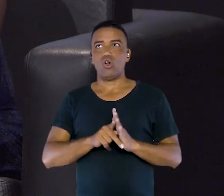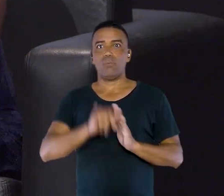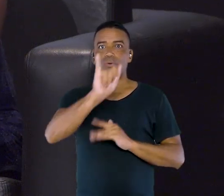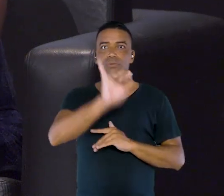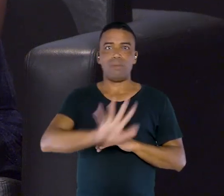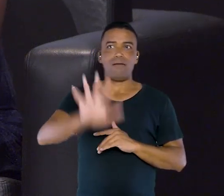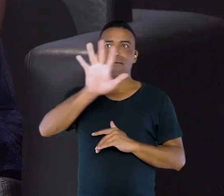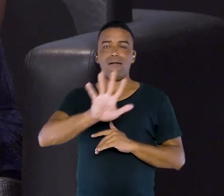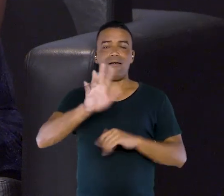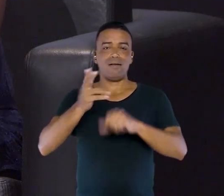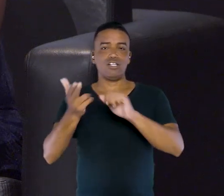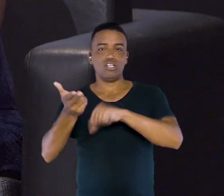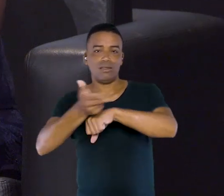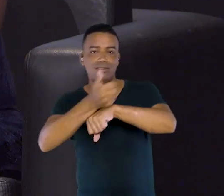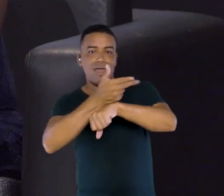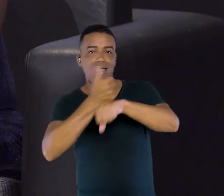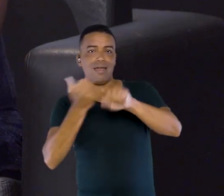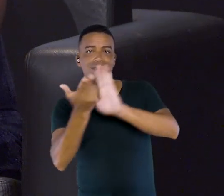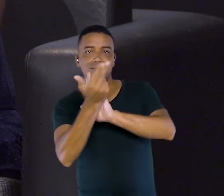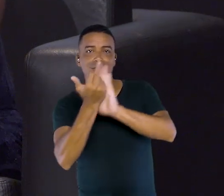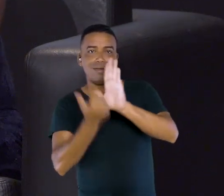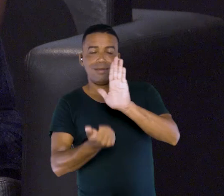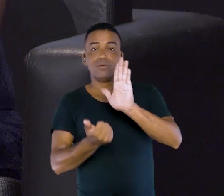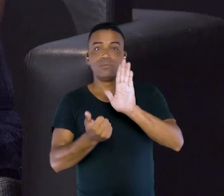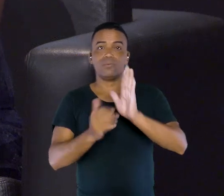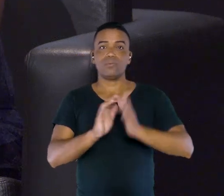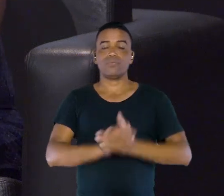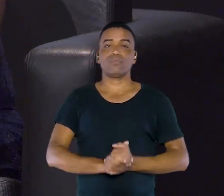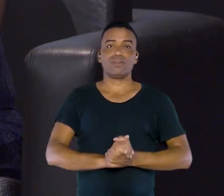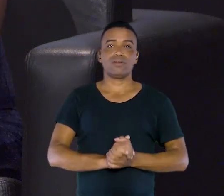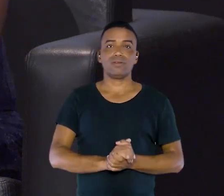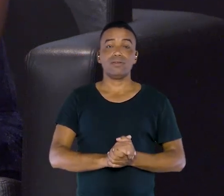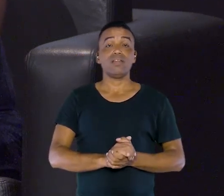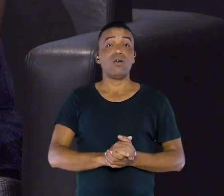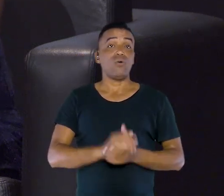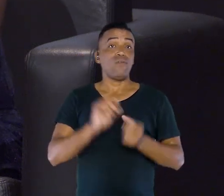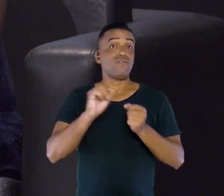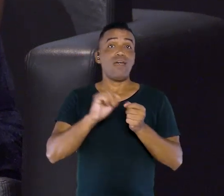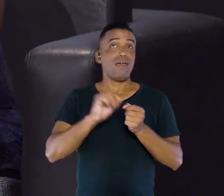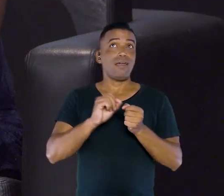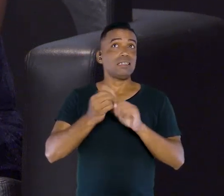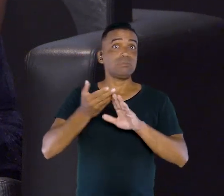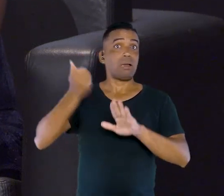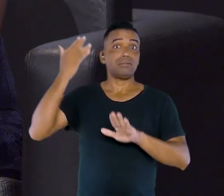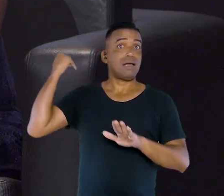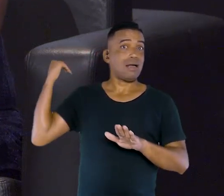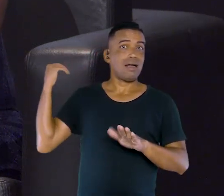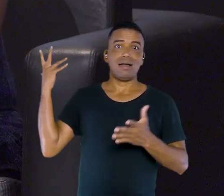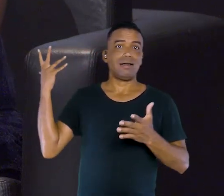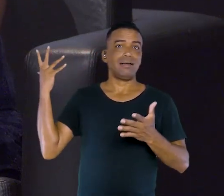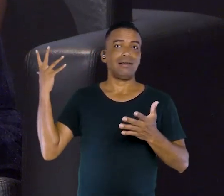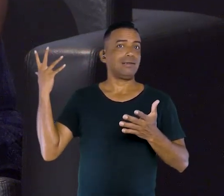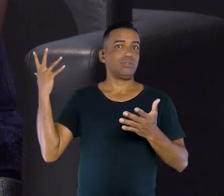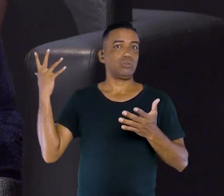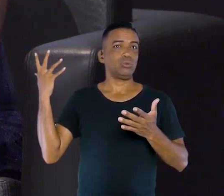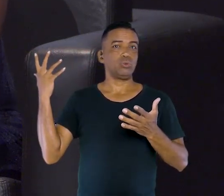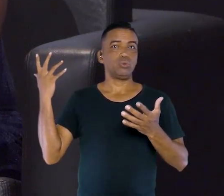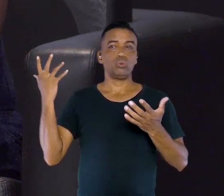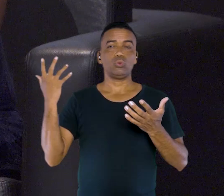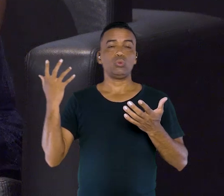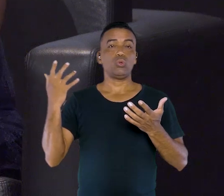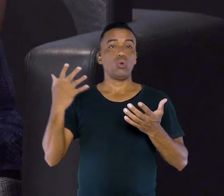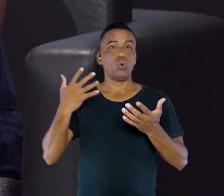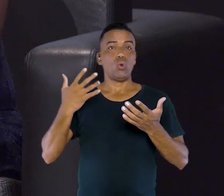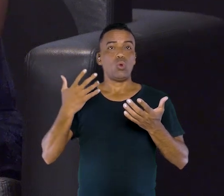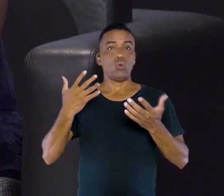aquele formato de desenho. Mas o Yampiriculi que desenhou para mostrar